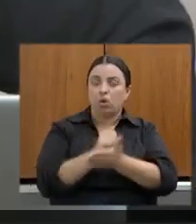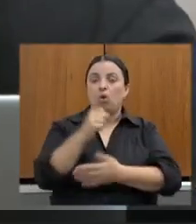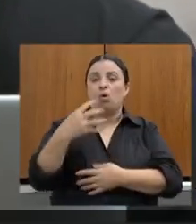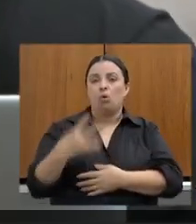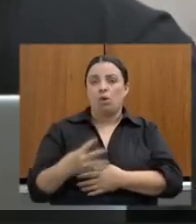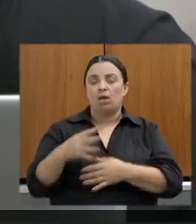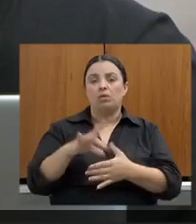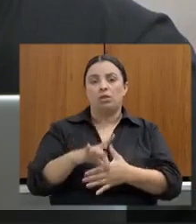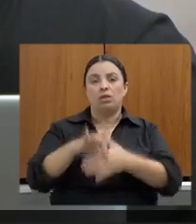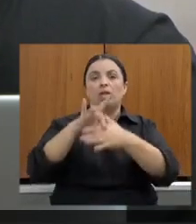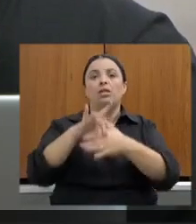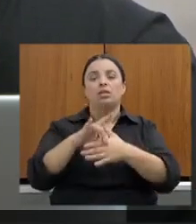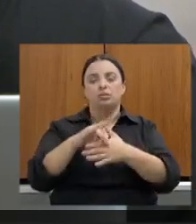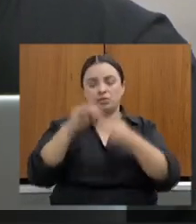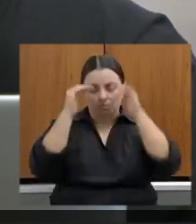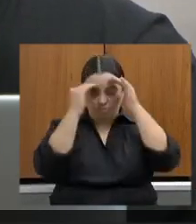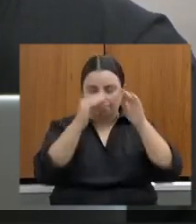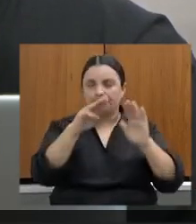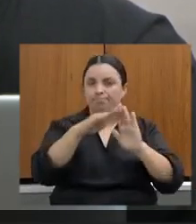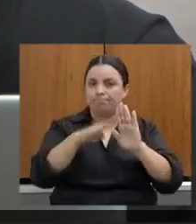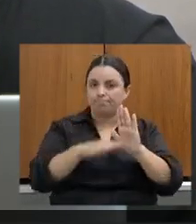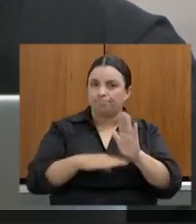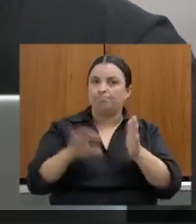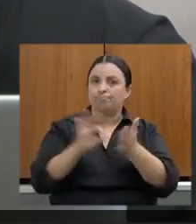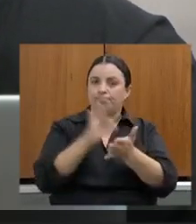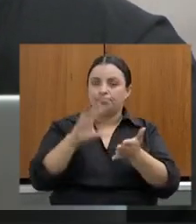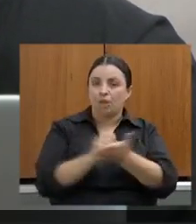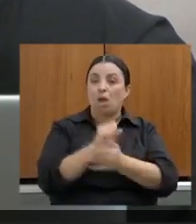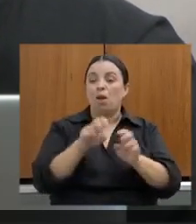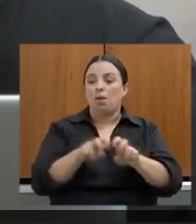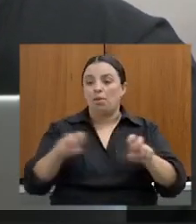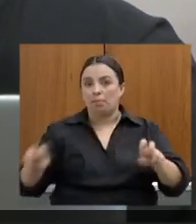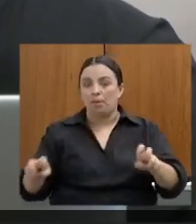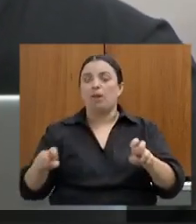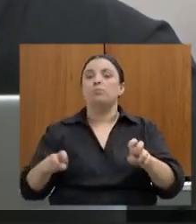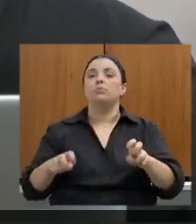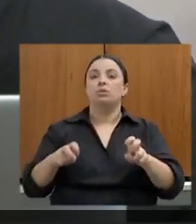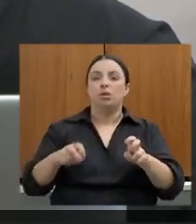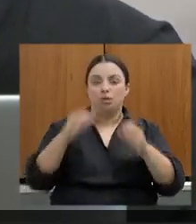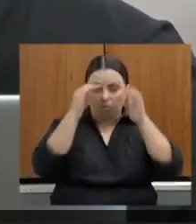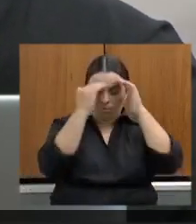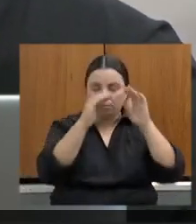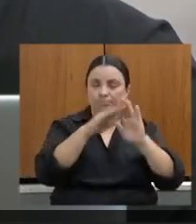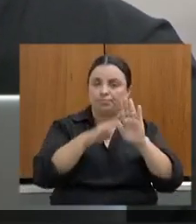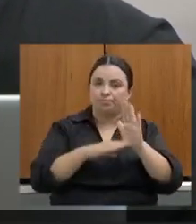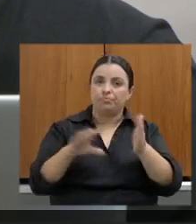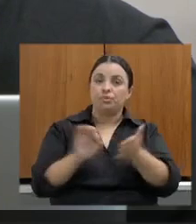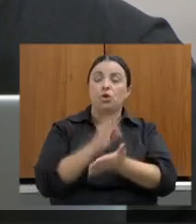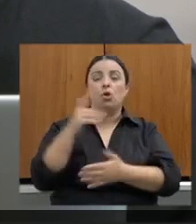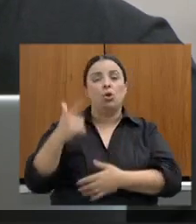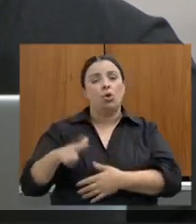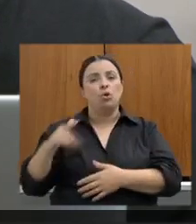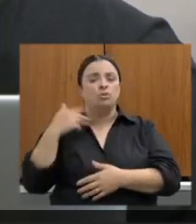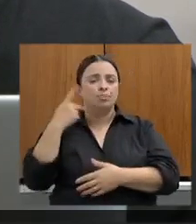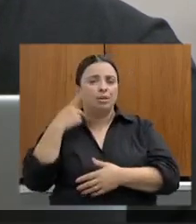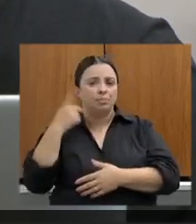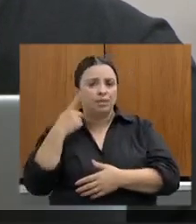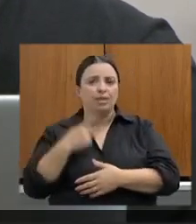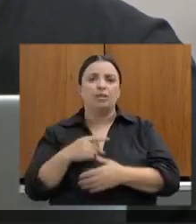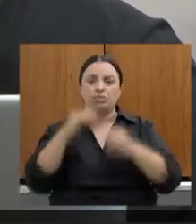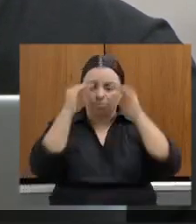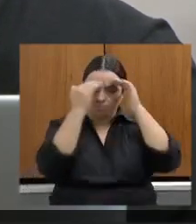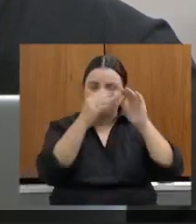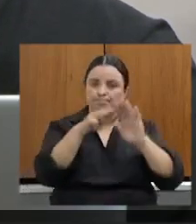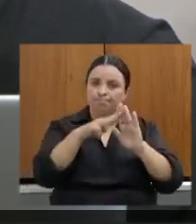de inscrição 5 - a mesa da Assembleia pela discrição seis demais parlamentares por hora que são três os